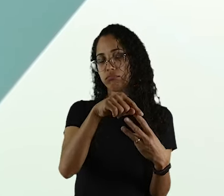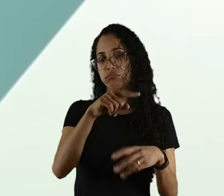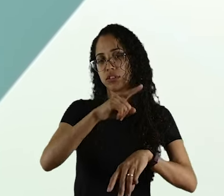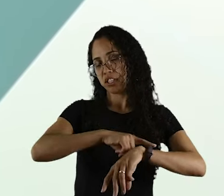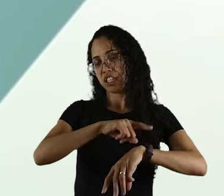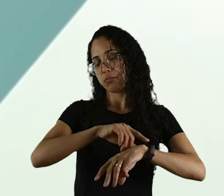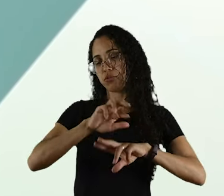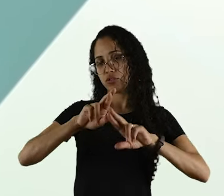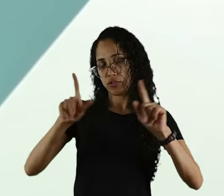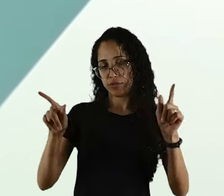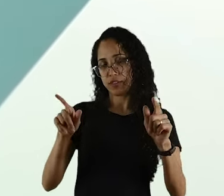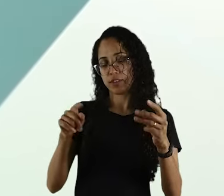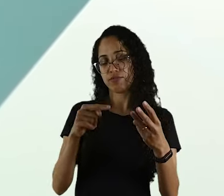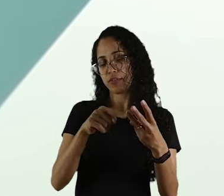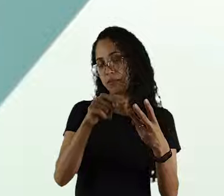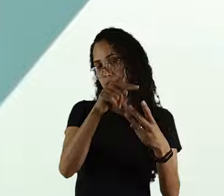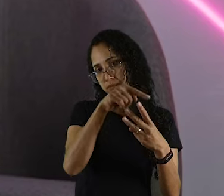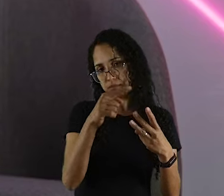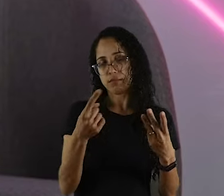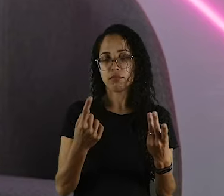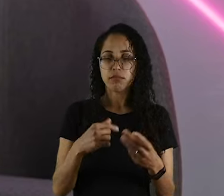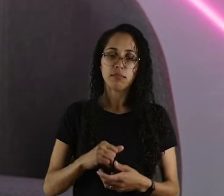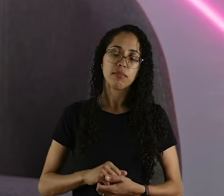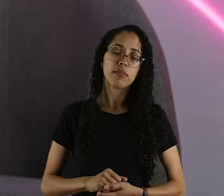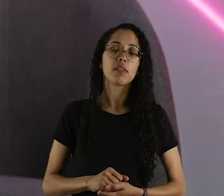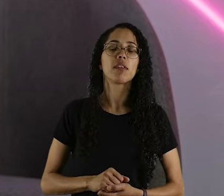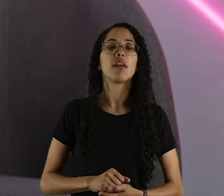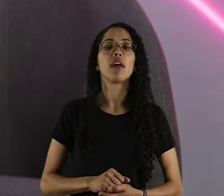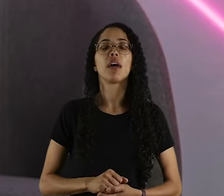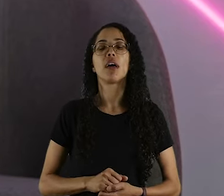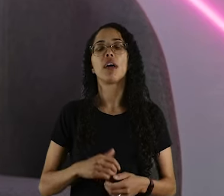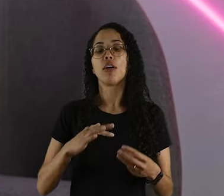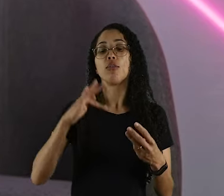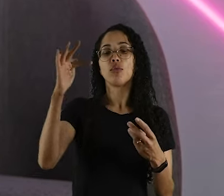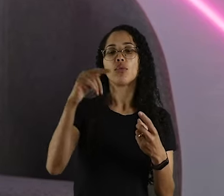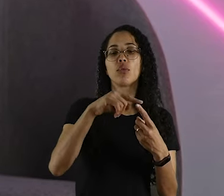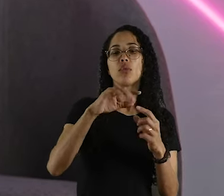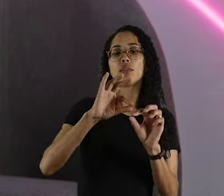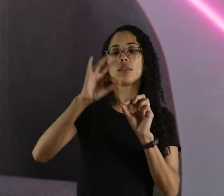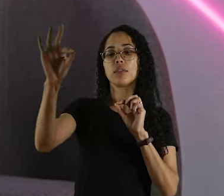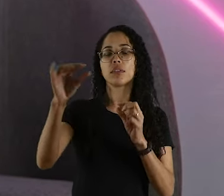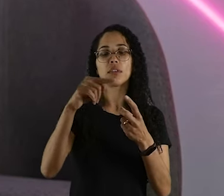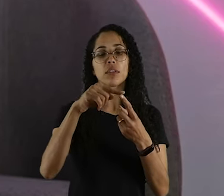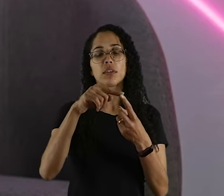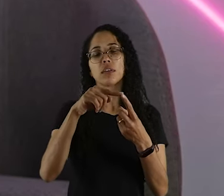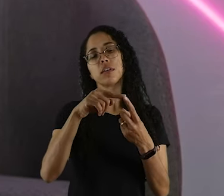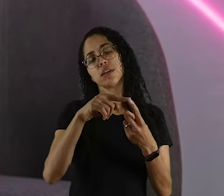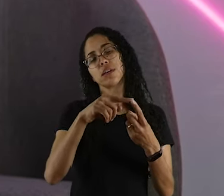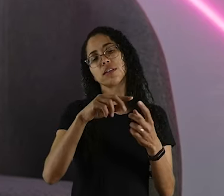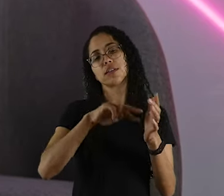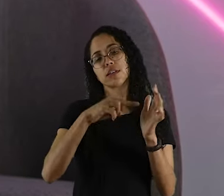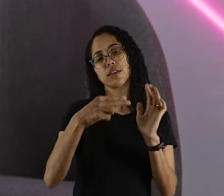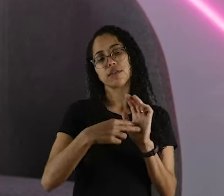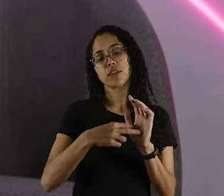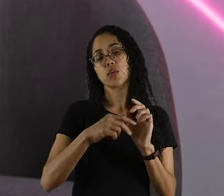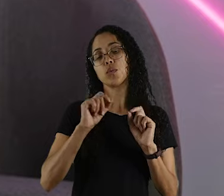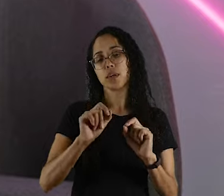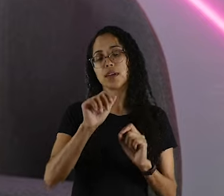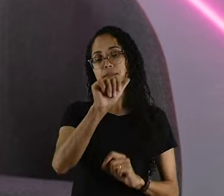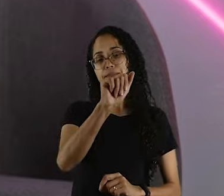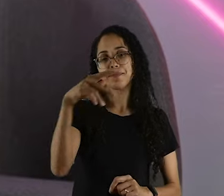com intenções diferentes para cada um. Então, esse mais de longo prazo é para ser um auxílio de aposentadoria,